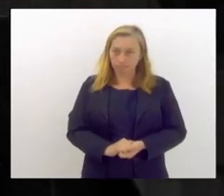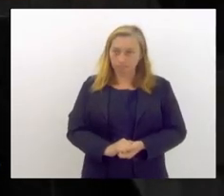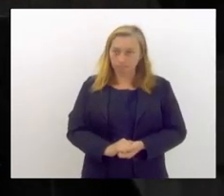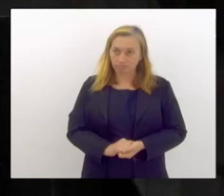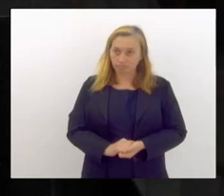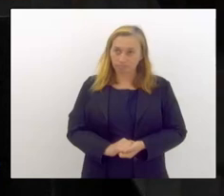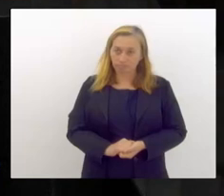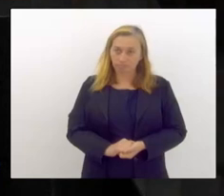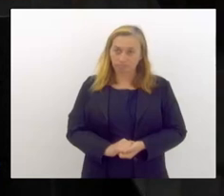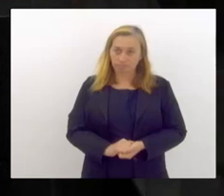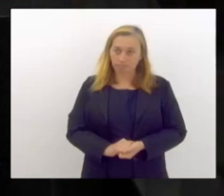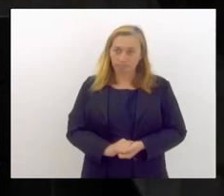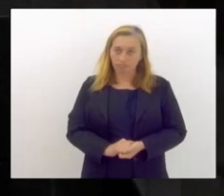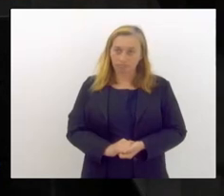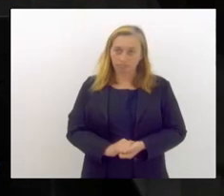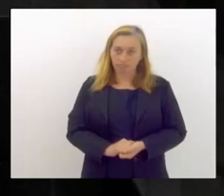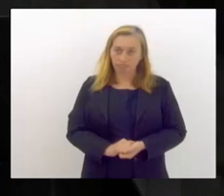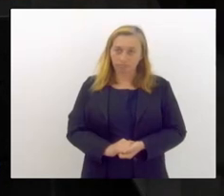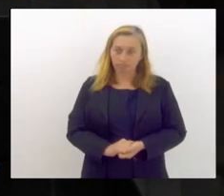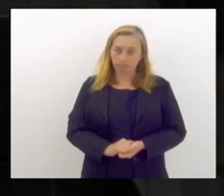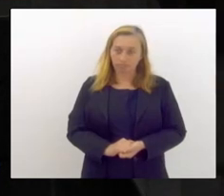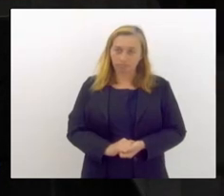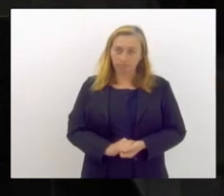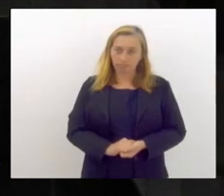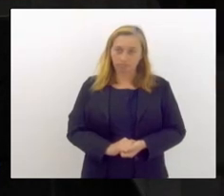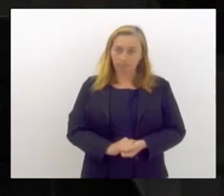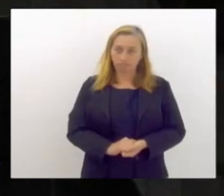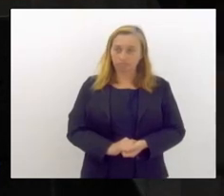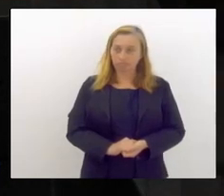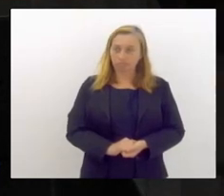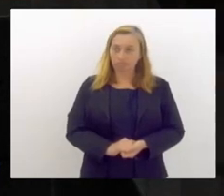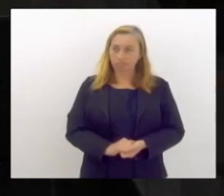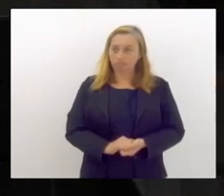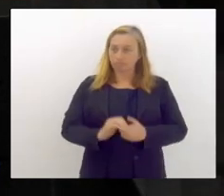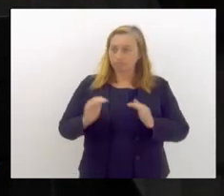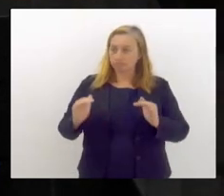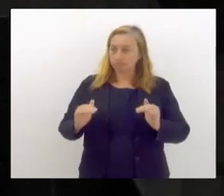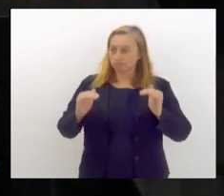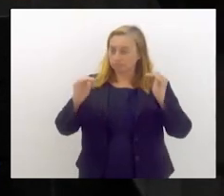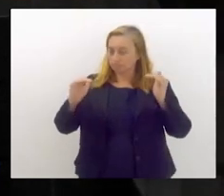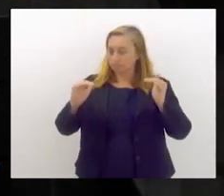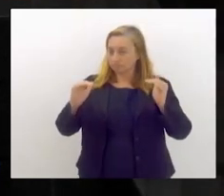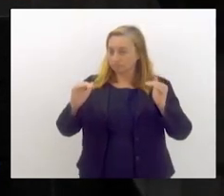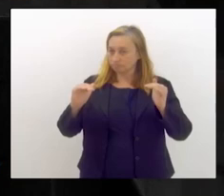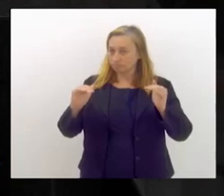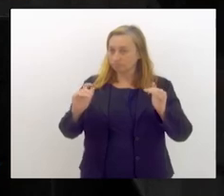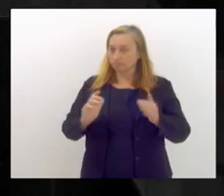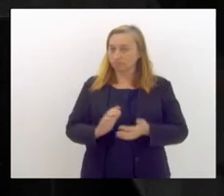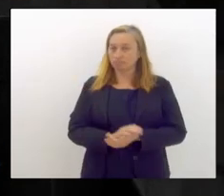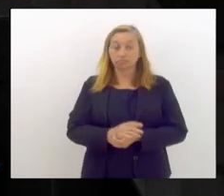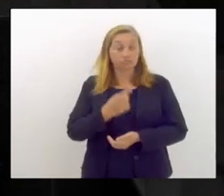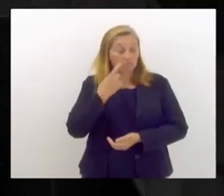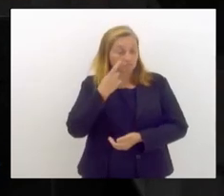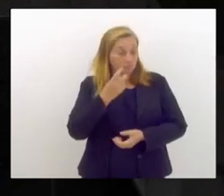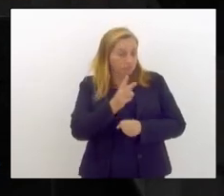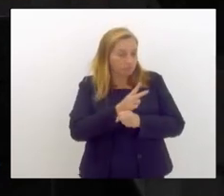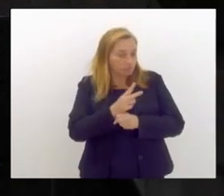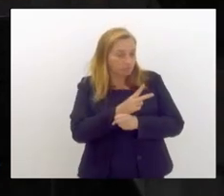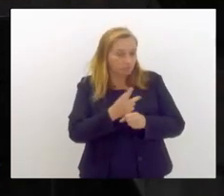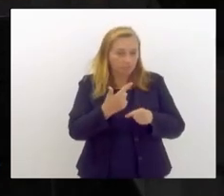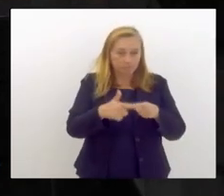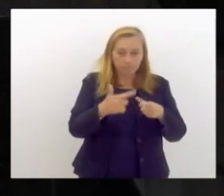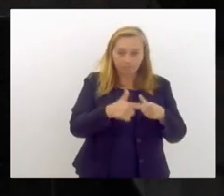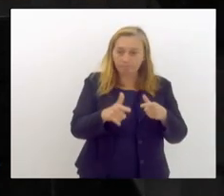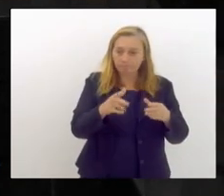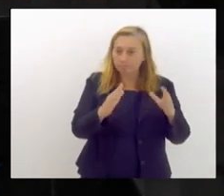da maior estatal brasileira querer ver problema na casa dos outros,